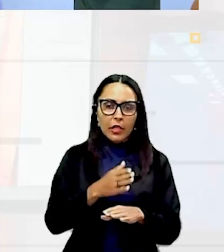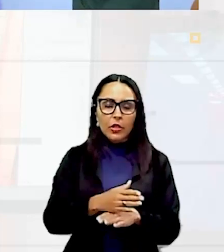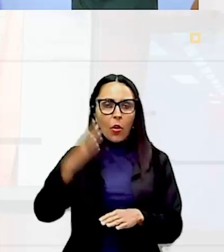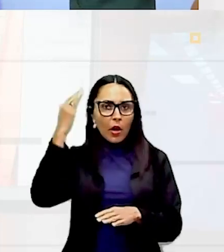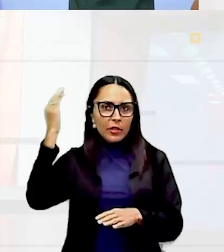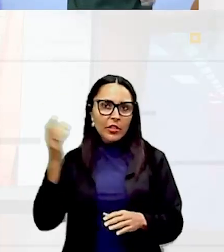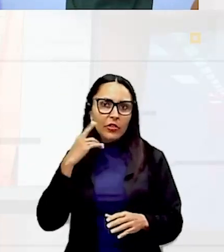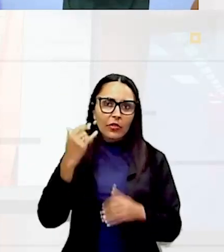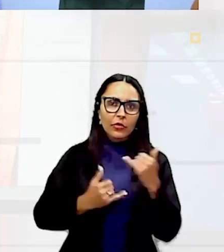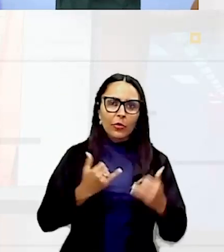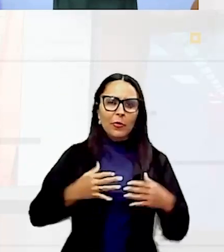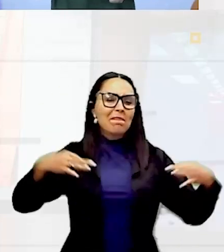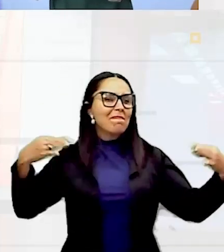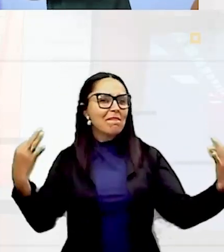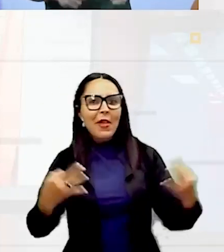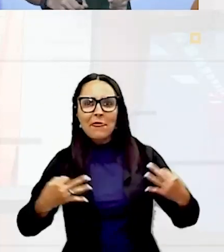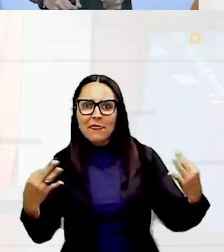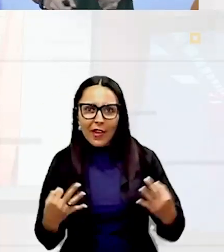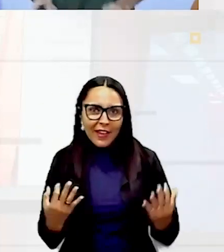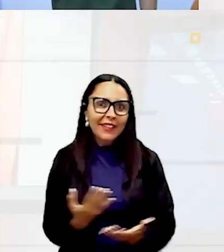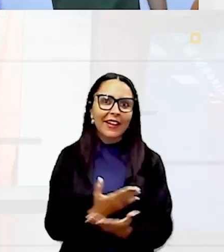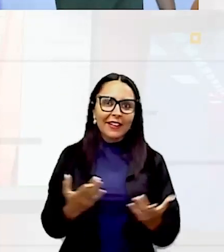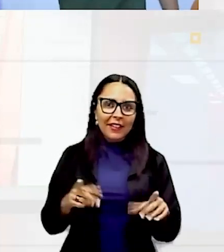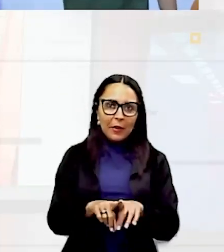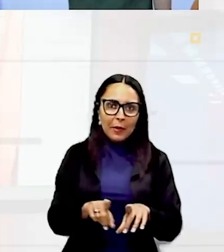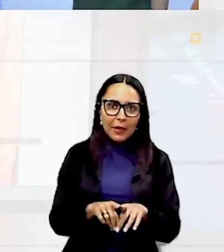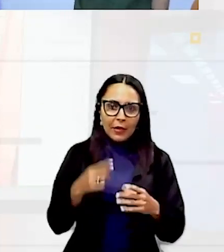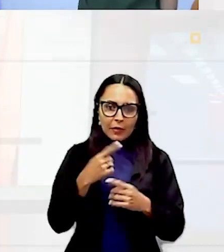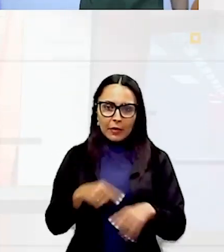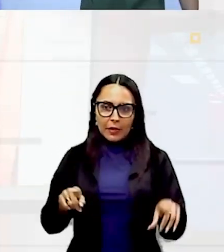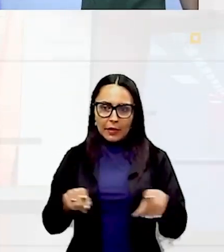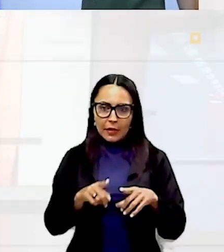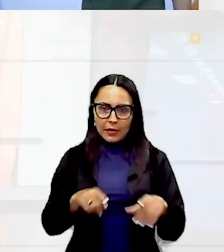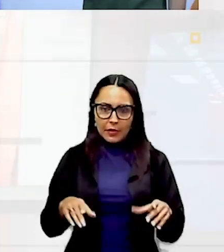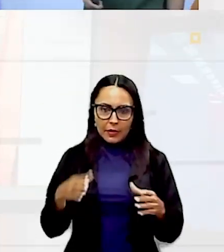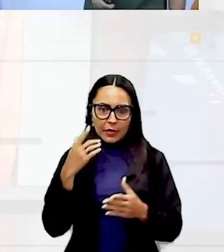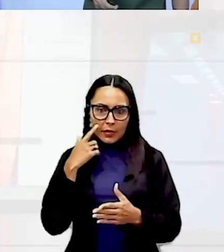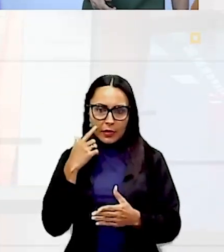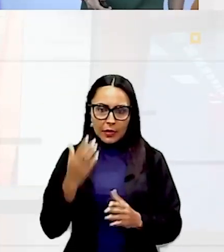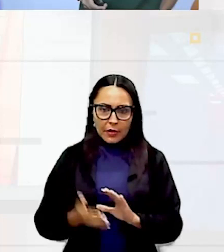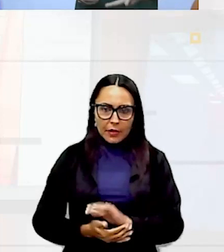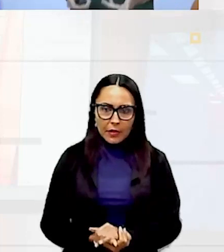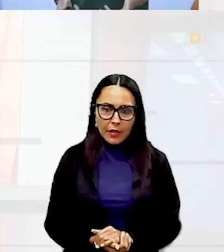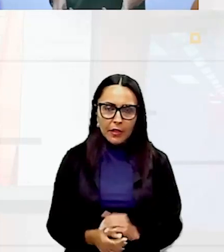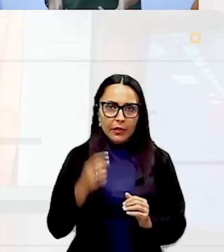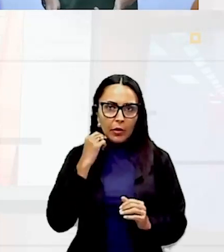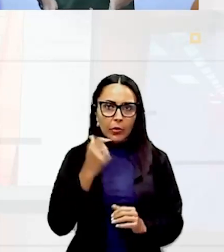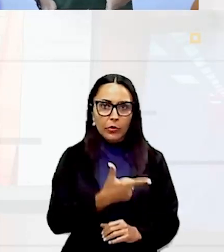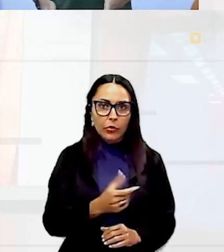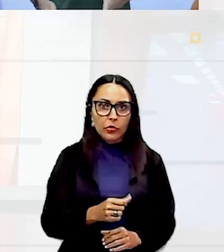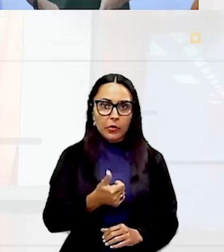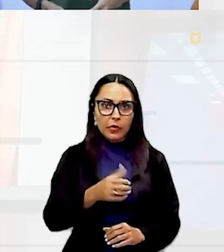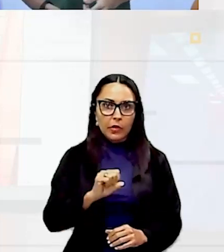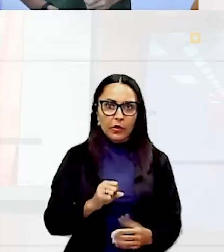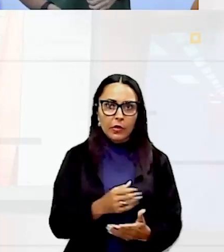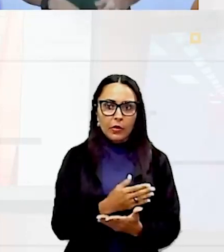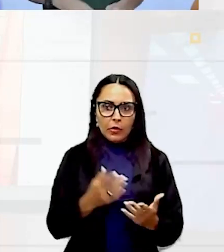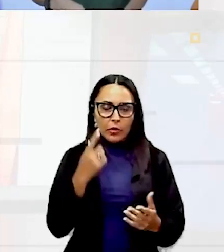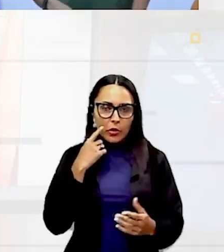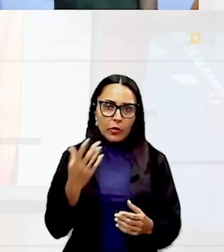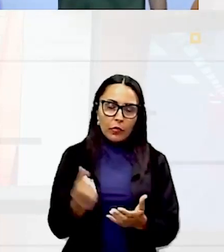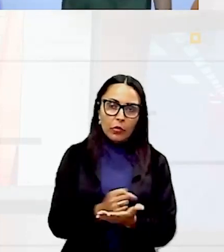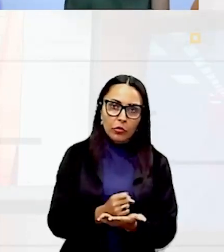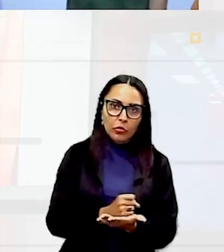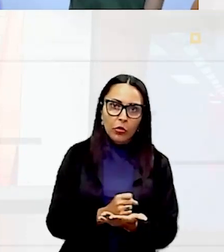jogo espetacular, junto com a produção musical, Gris, da Nomad Studio, que foi lançado em 2018, que foi um dos jogos